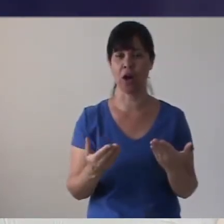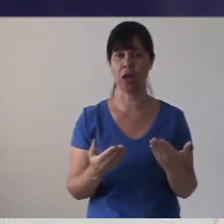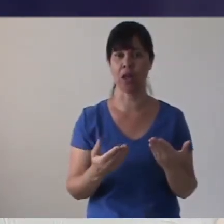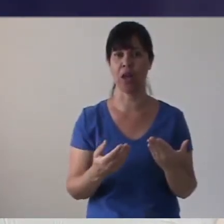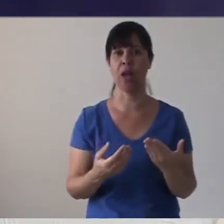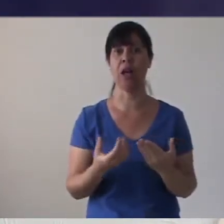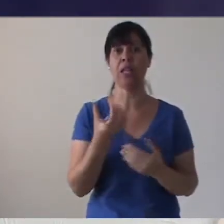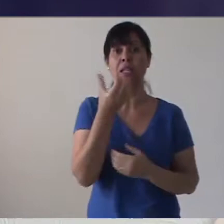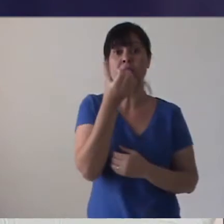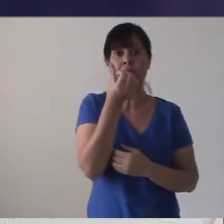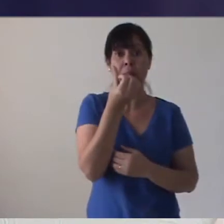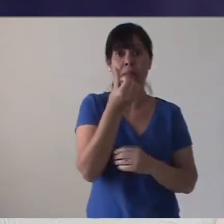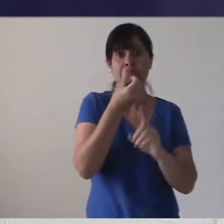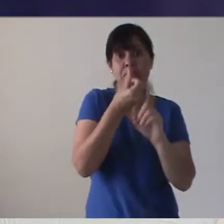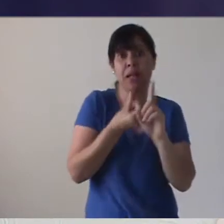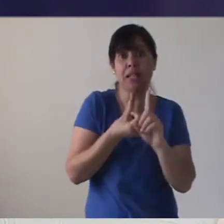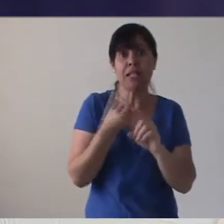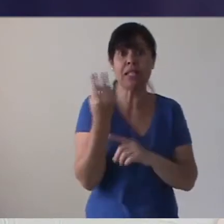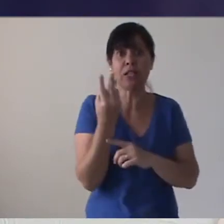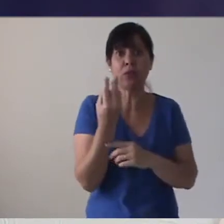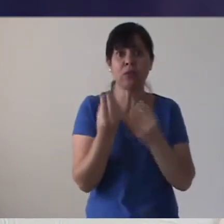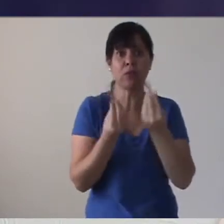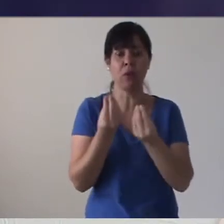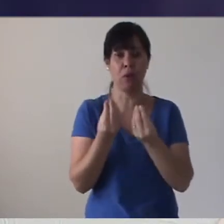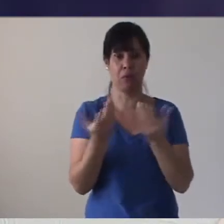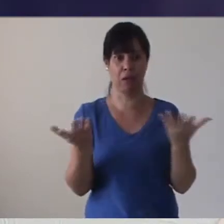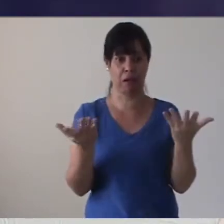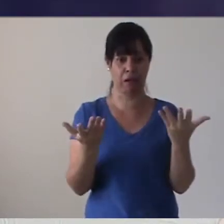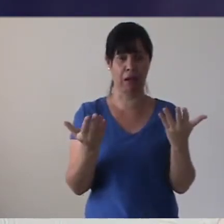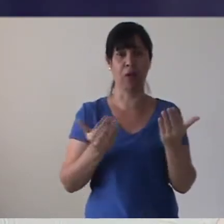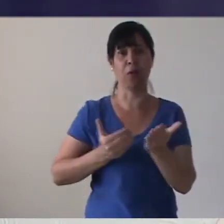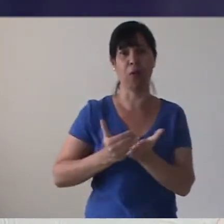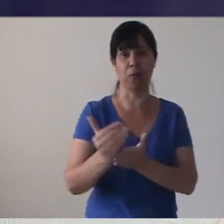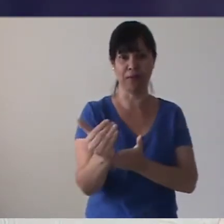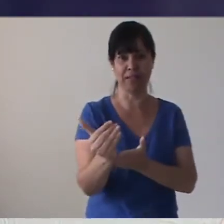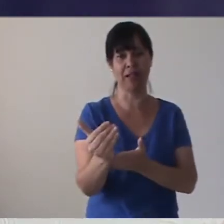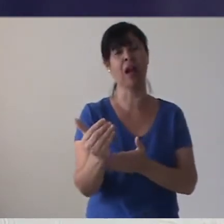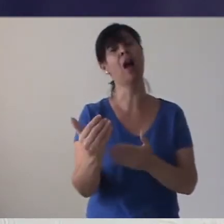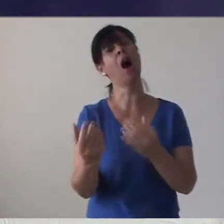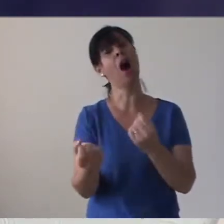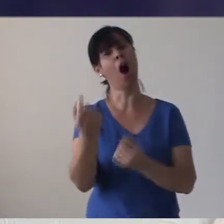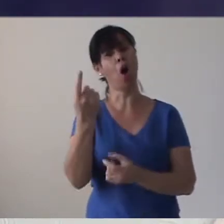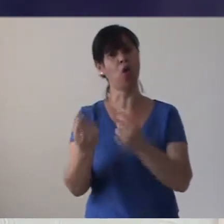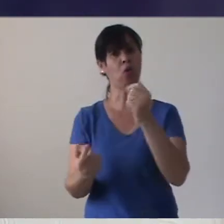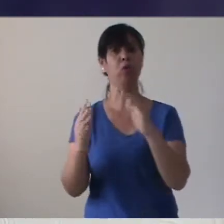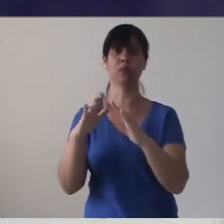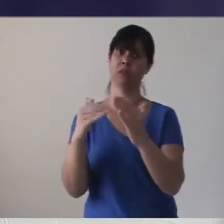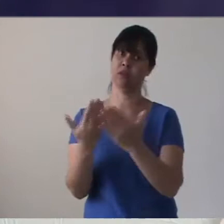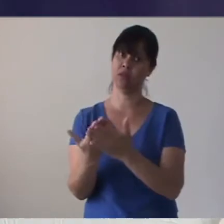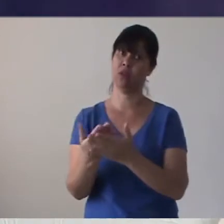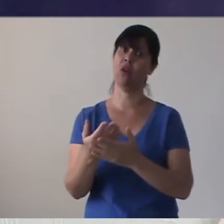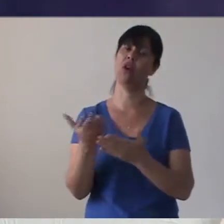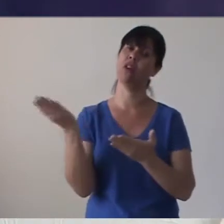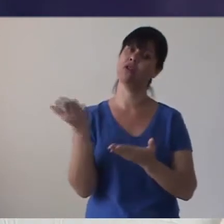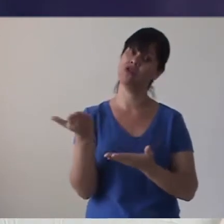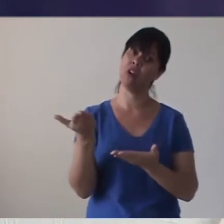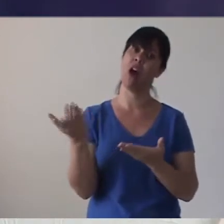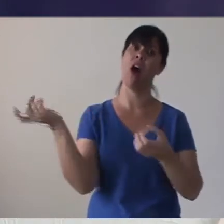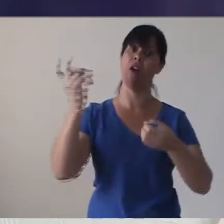semestre, entramos já no segundo, com algumas escolas voltando, outras